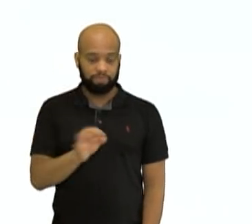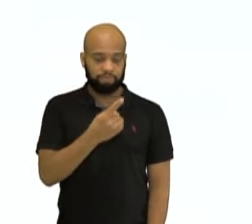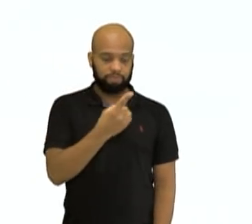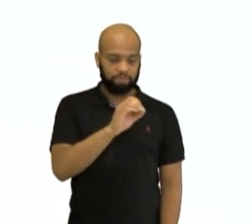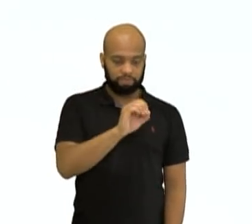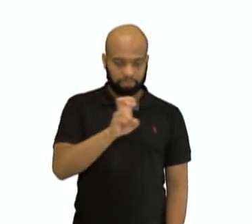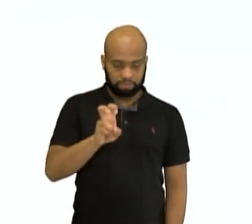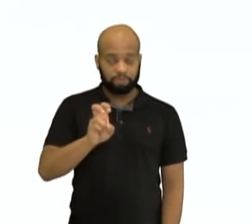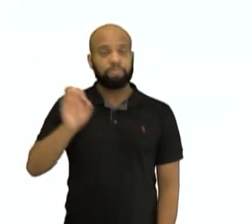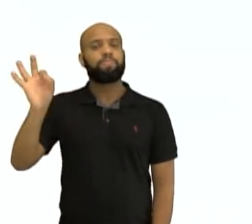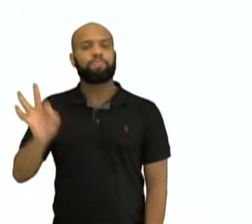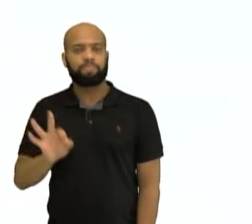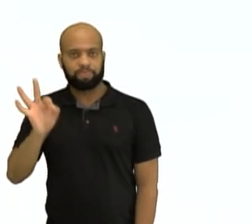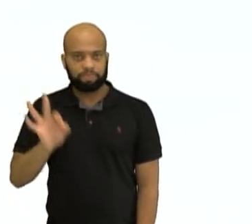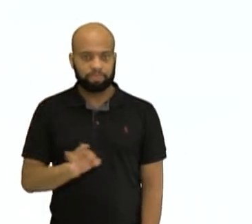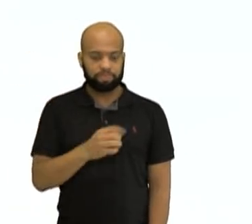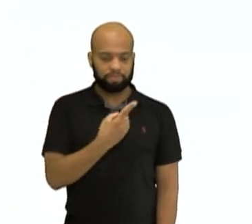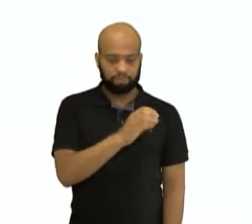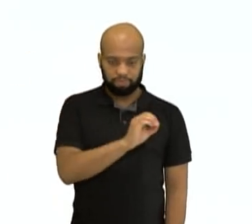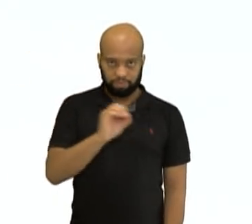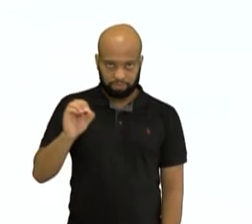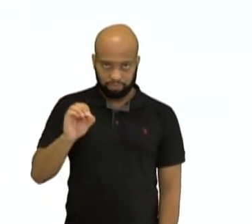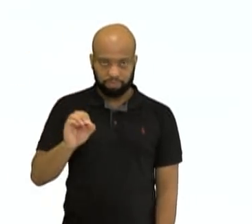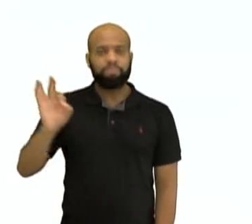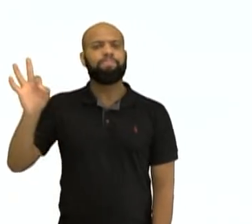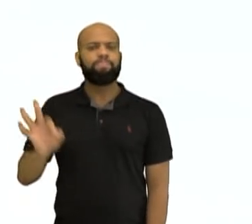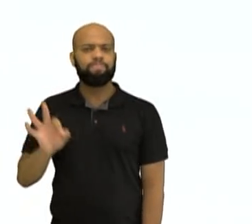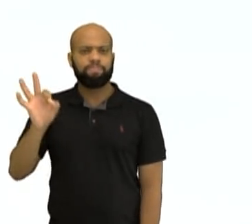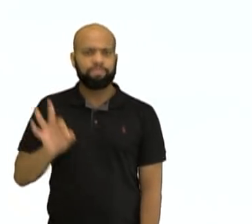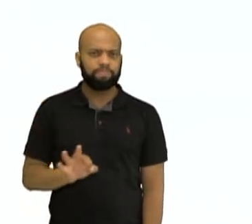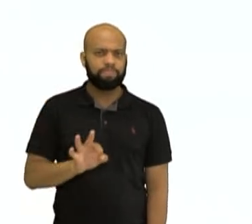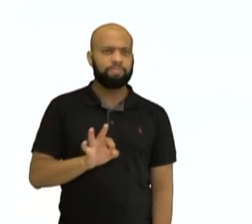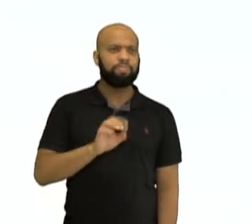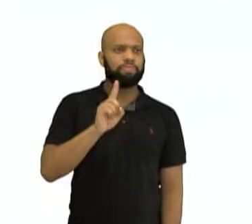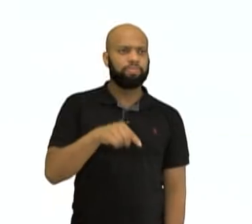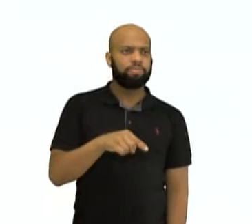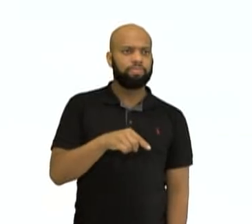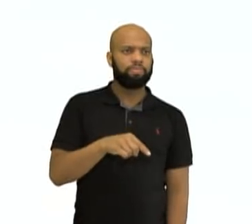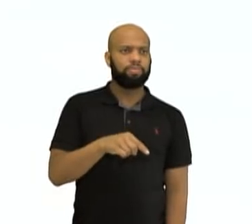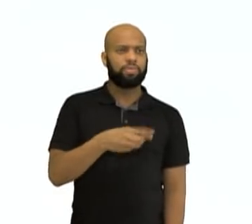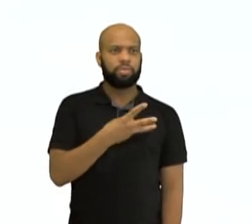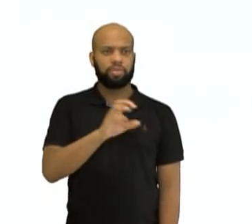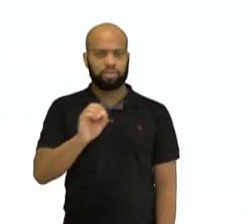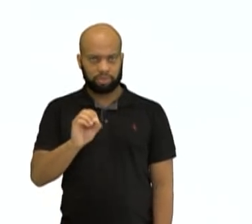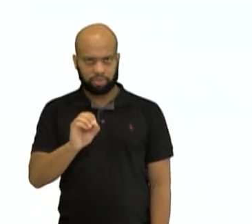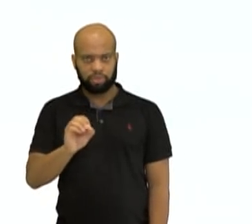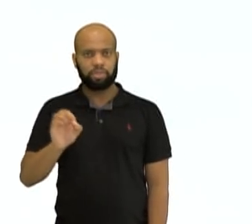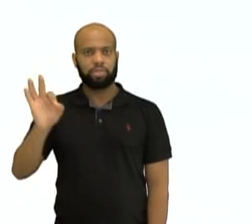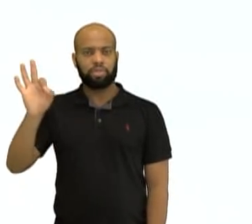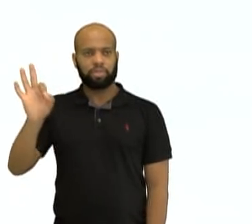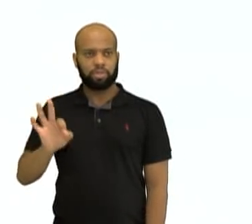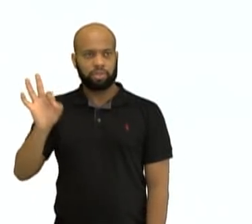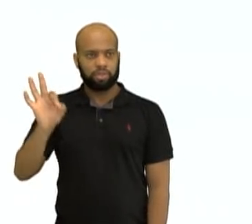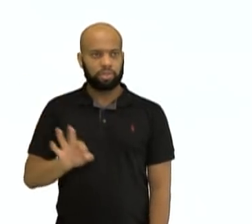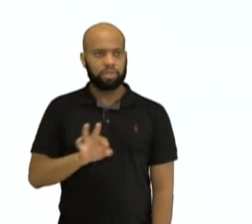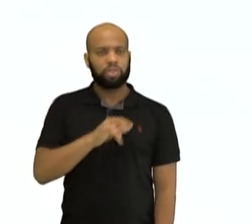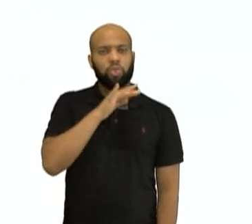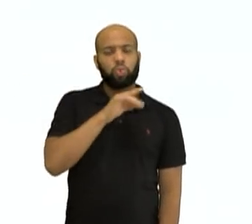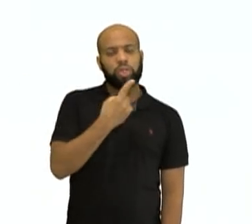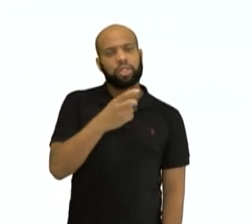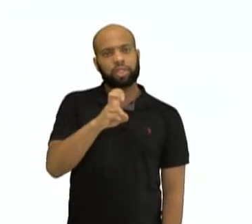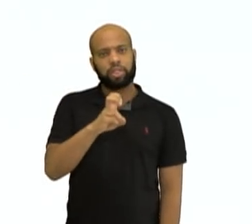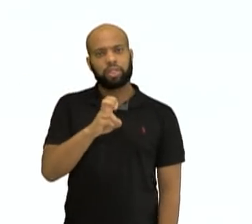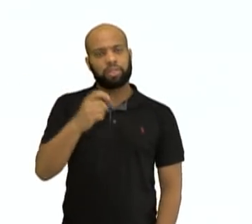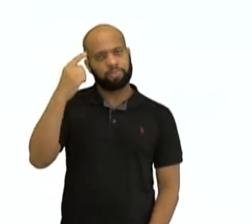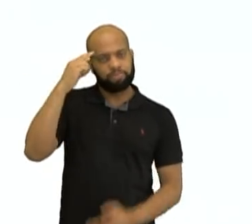105, quantos por cento representam 100, quantos por cento representam o regular e quantos por cento representam o ruim, tá bom?